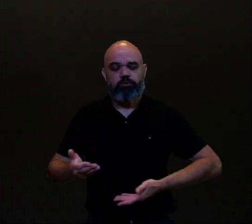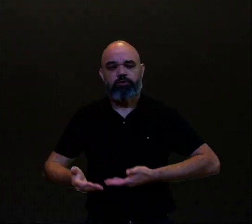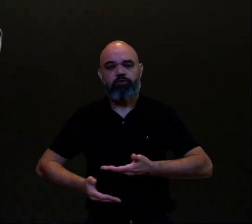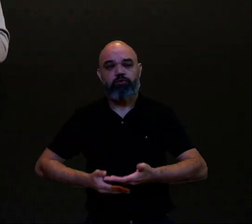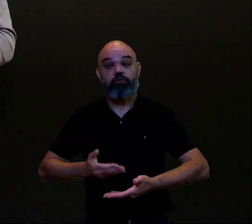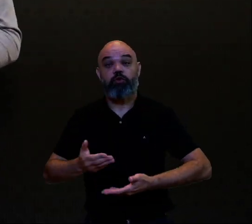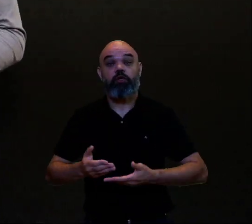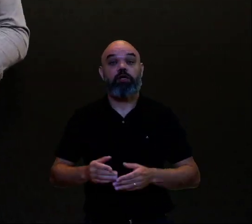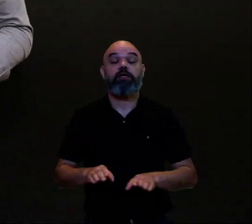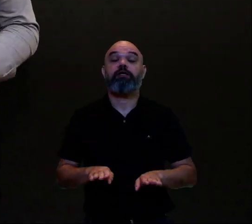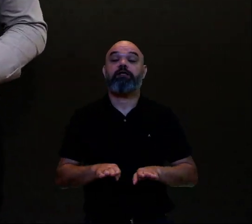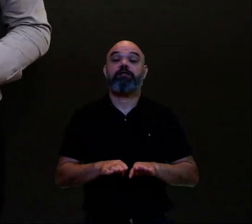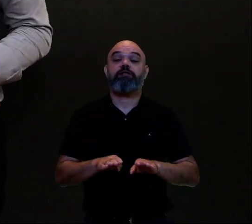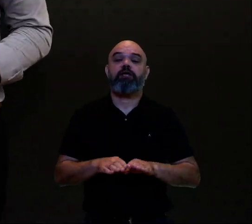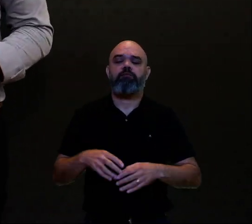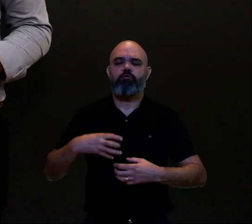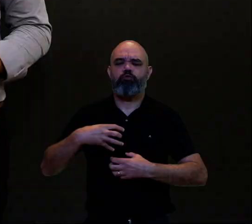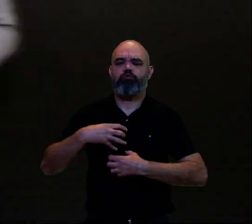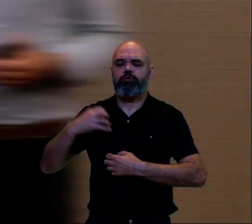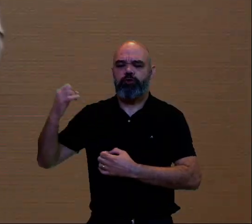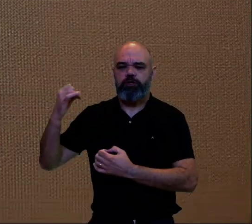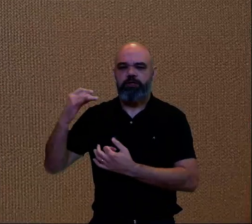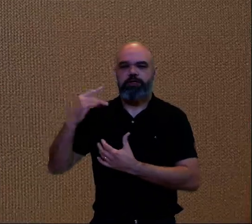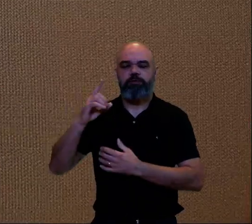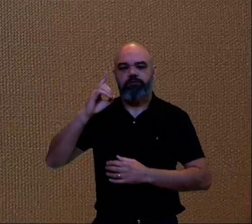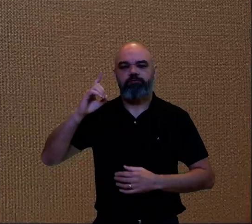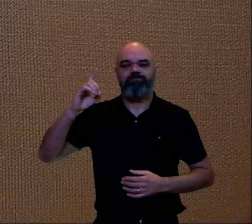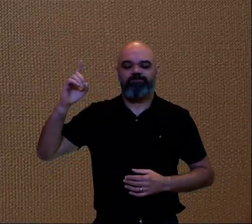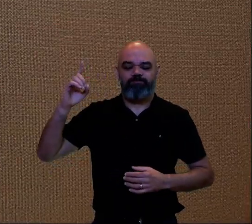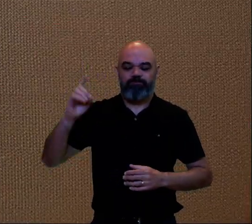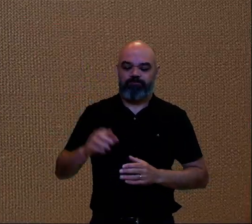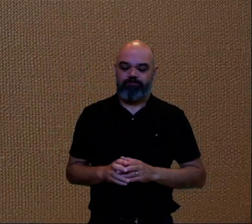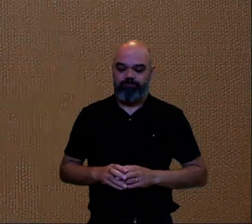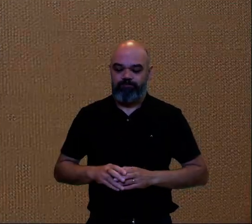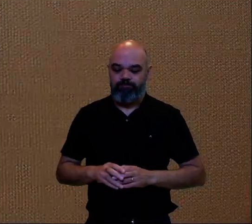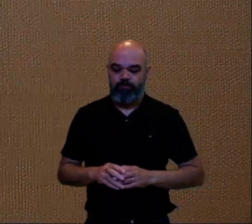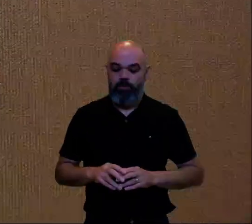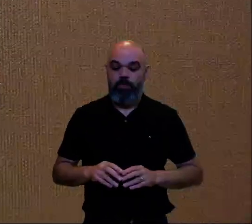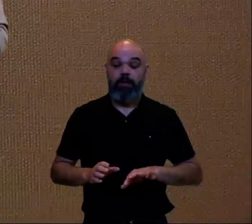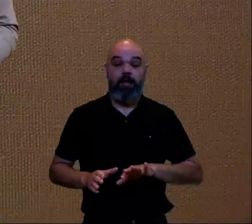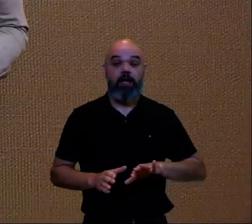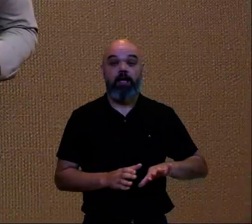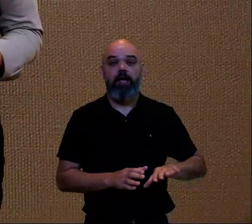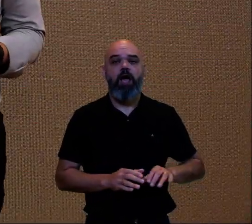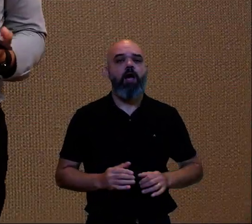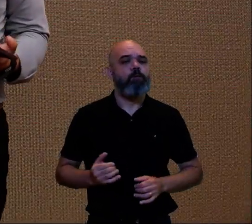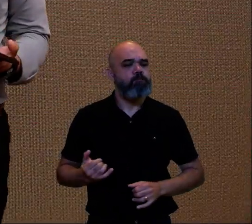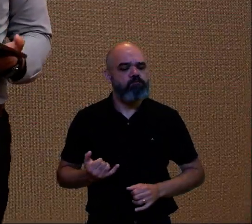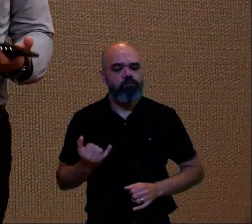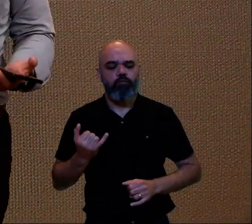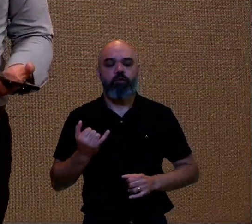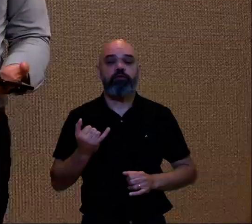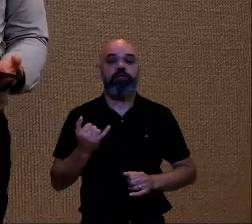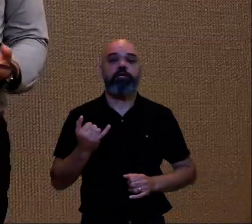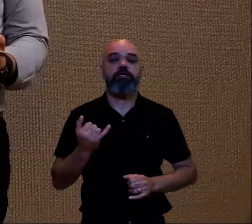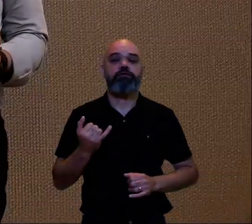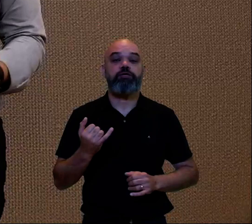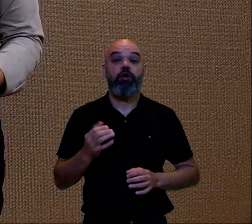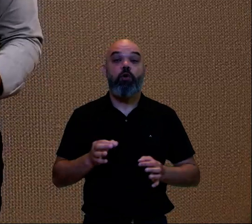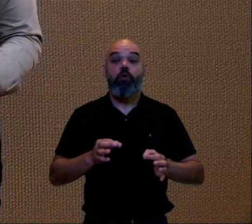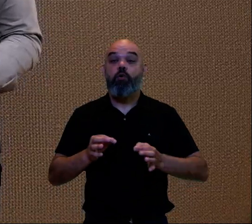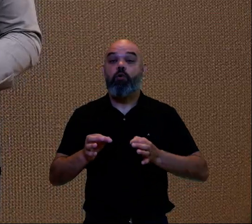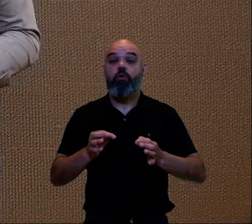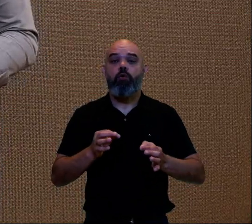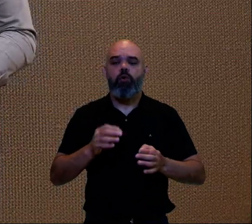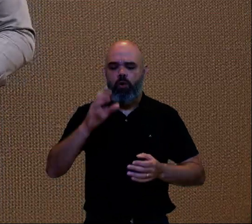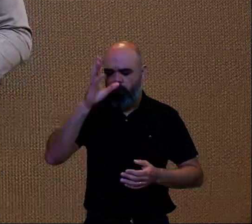ser abençoado no próximo Café com Negócio. Um aspecto muito importante da nossa vida cristã é como lidar com o dinheiro, com os